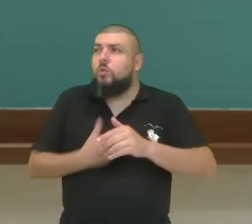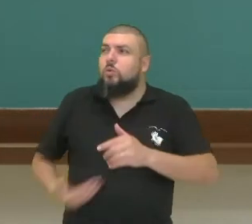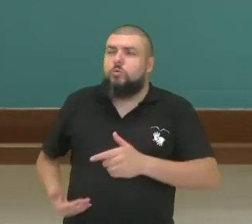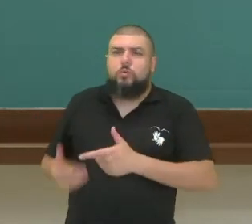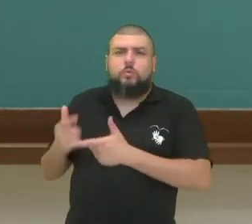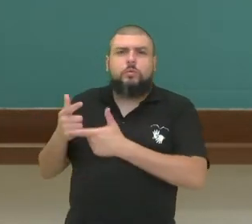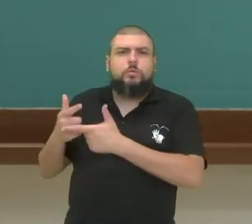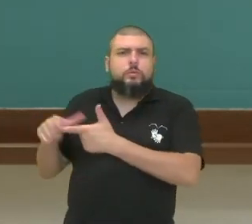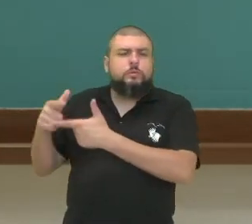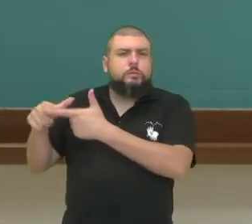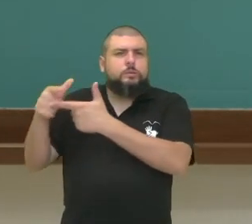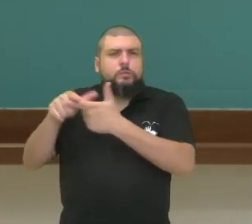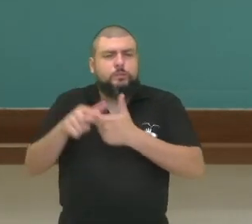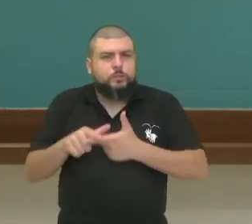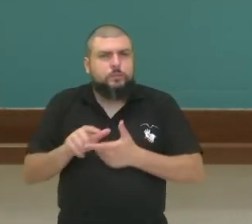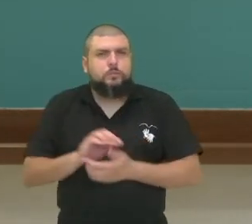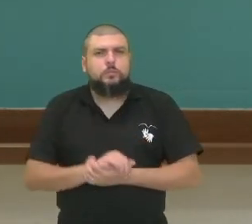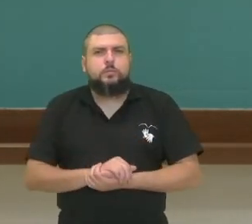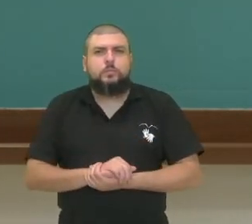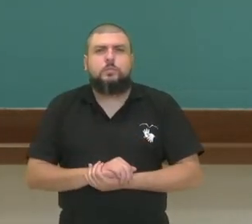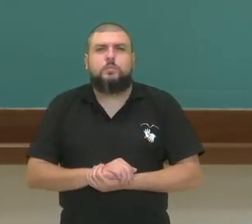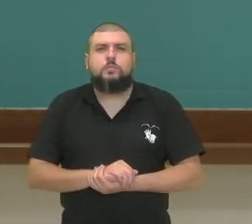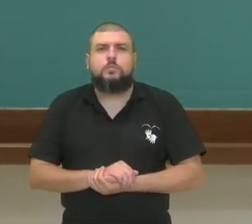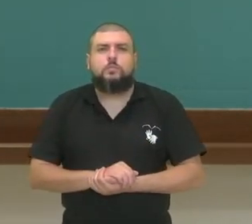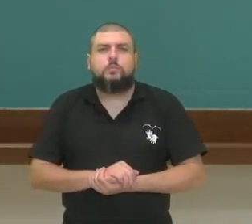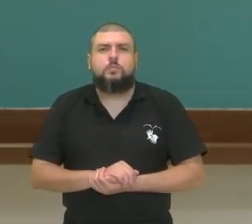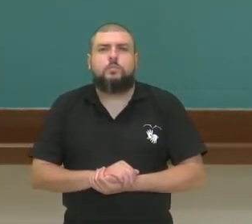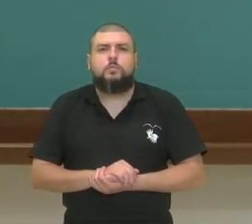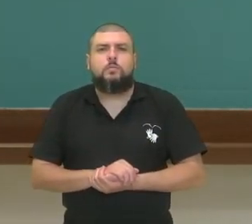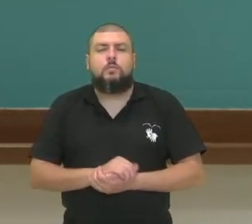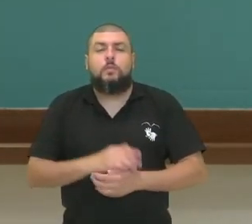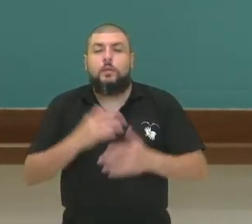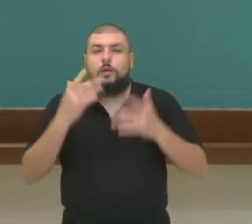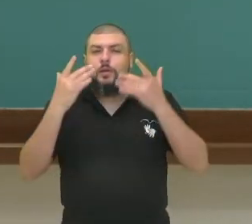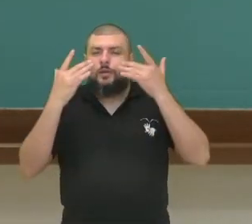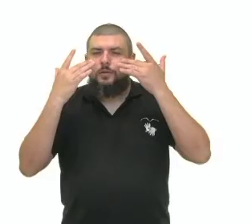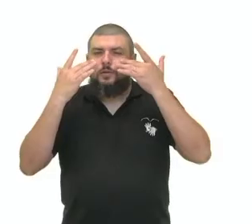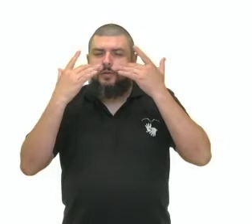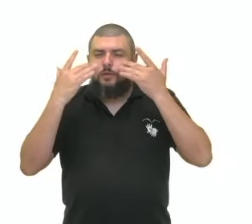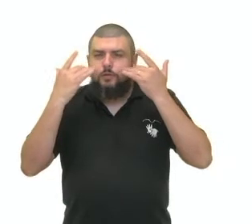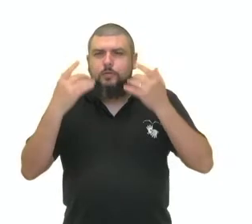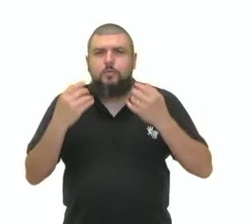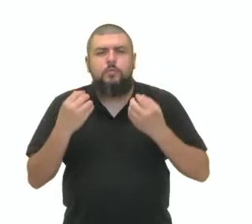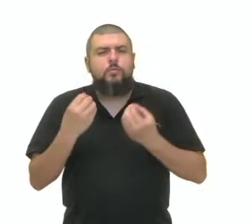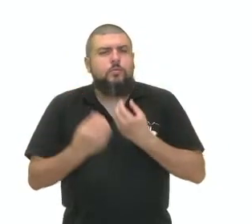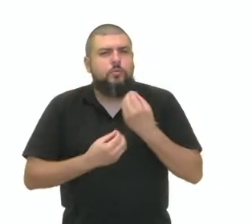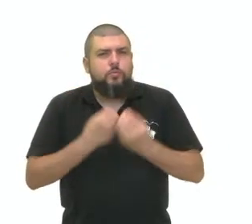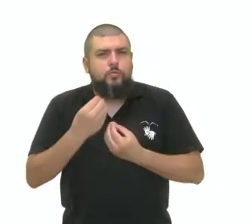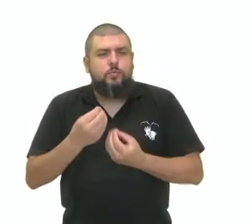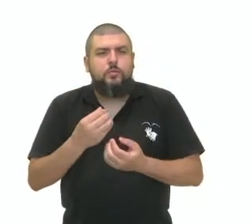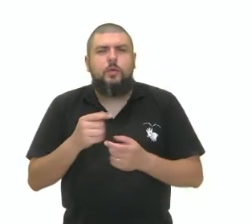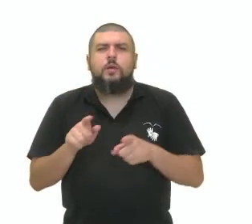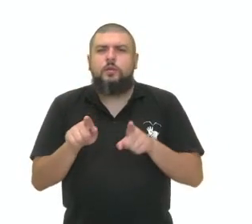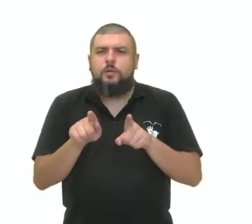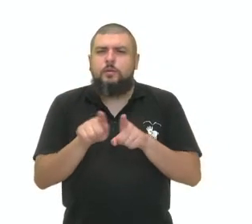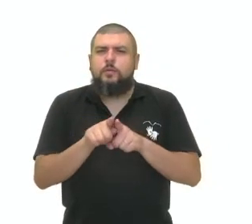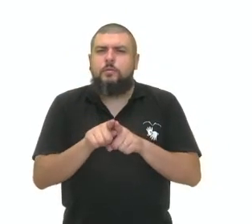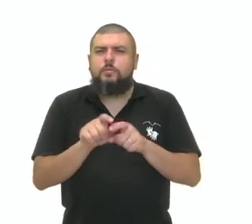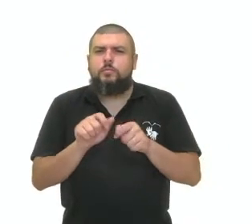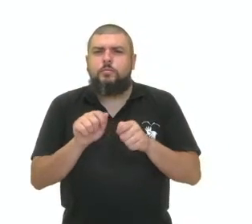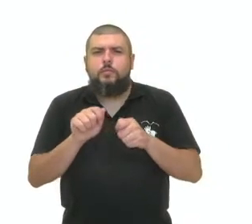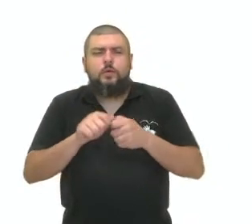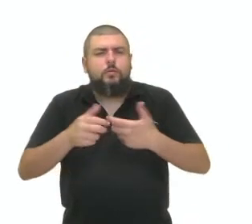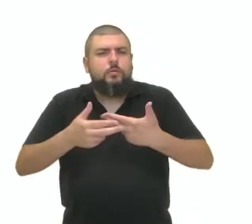e dentro da economia brasileira. E no teatro? A cena teatral do período também produziu espetáculos que criticavam as